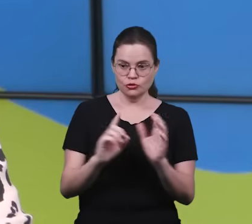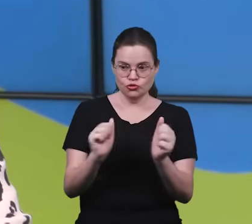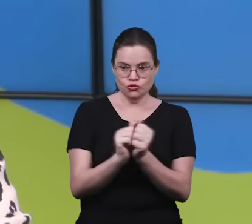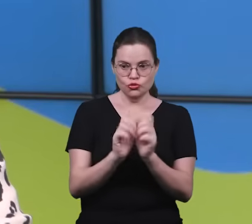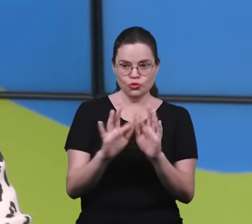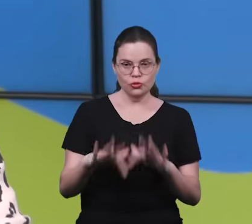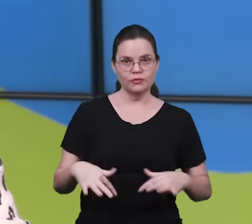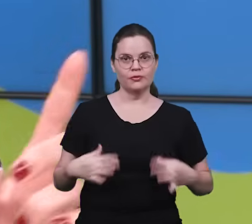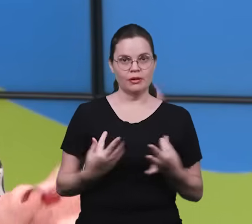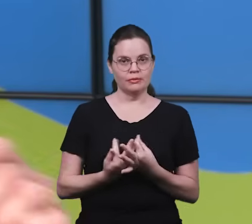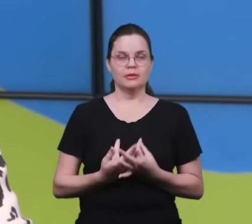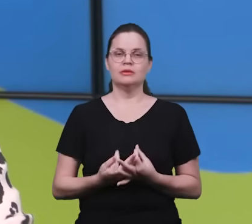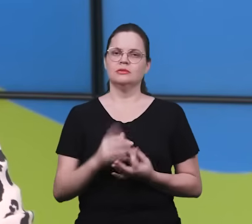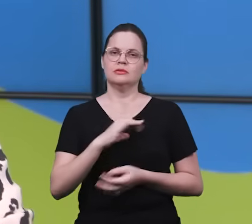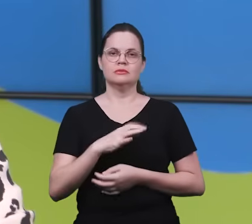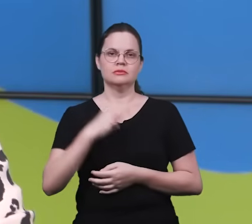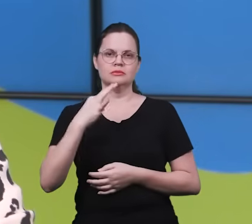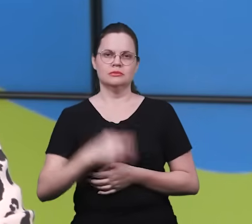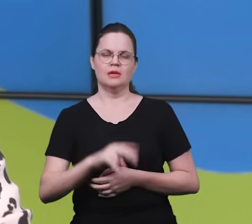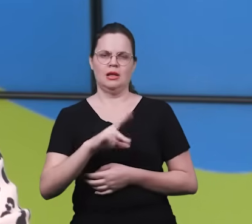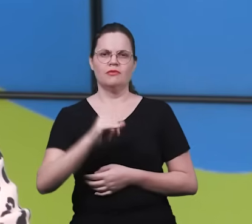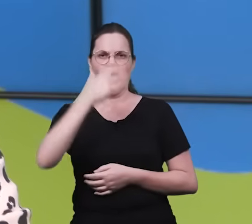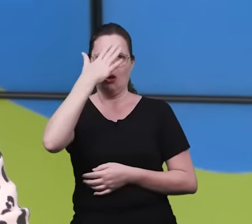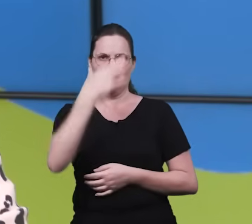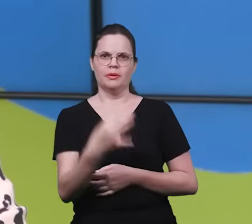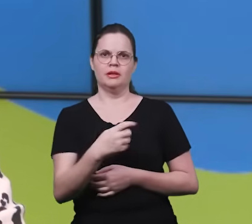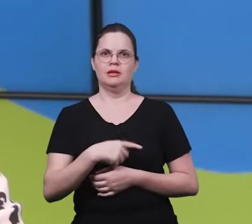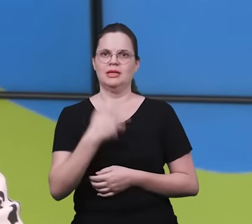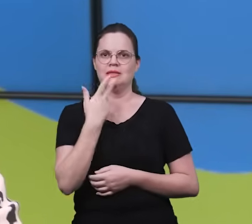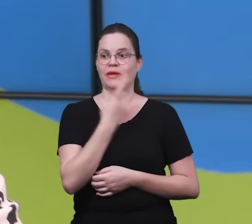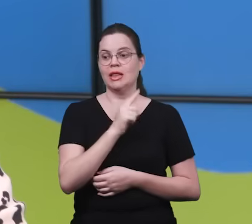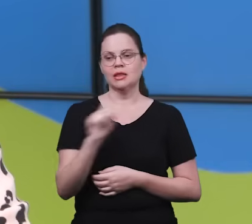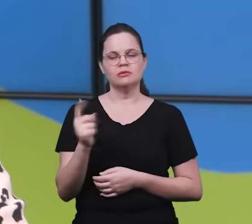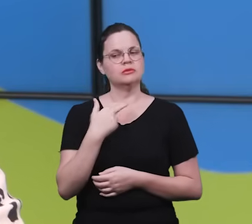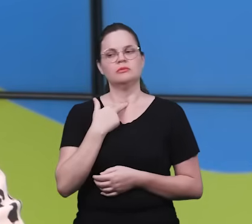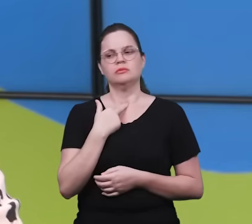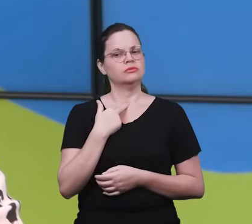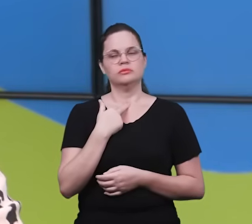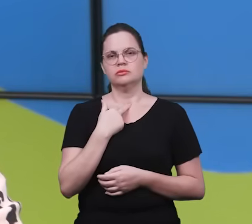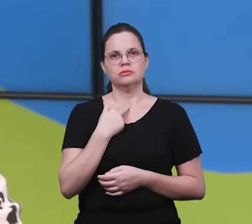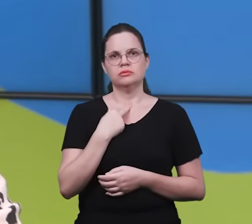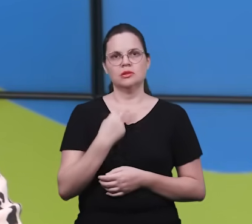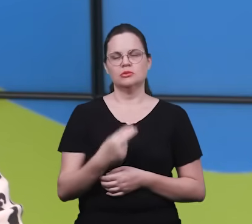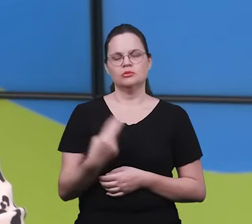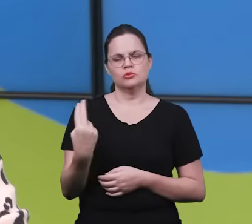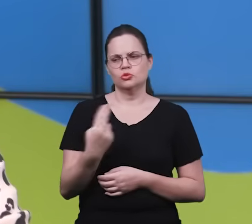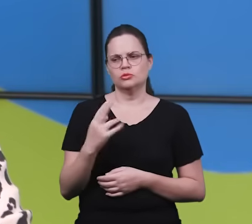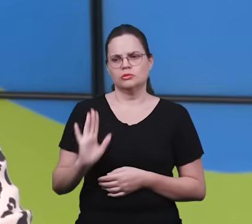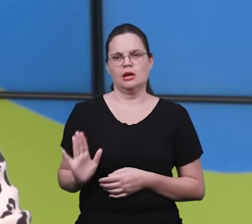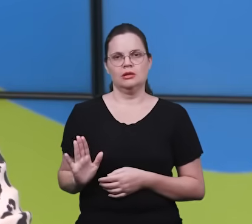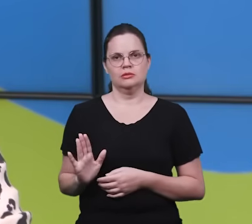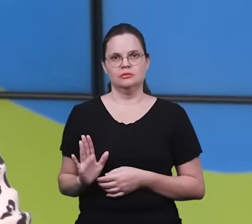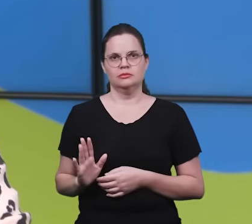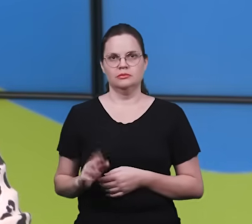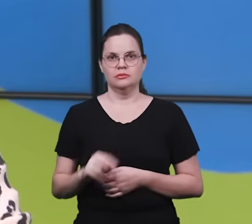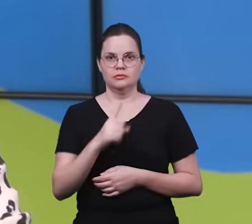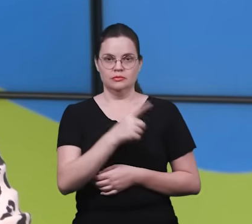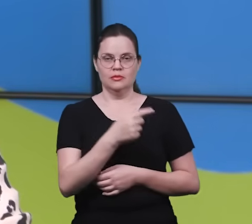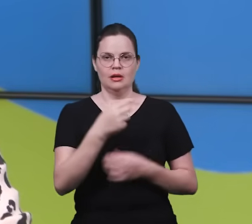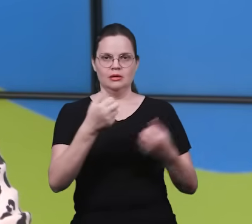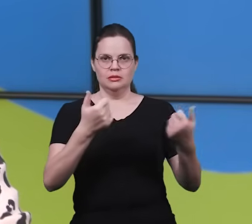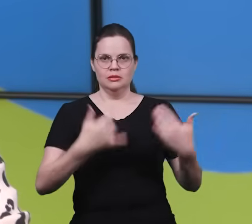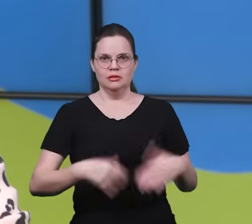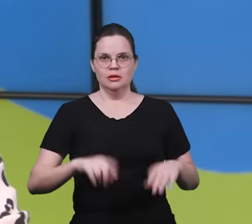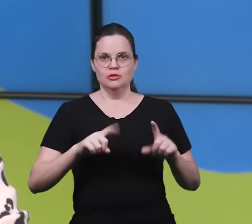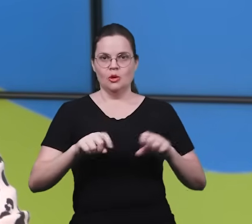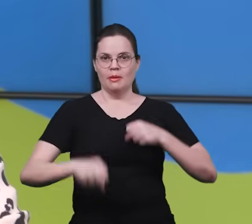nesse orçamento familiar, eu tenho certeza que ela vai compreender quando você falar não. Não podemos comprar isso agora. E quando a Carla traz a